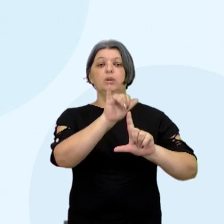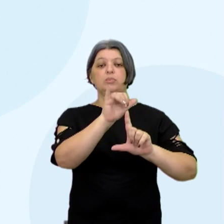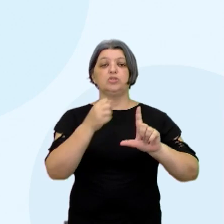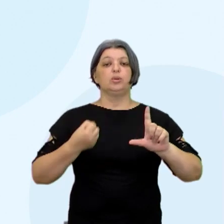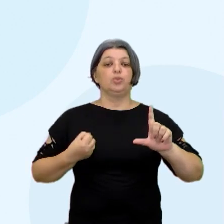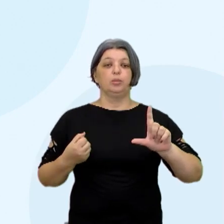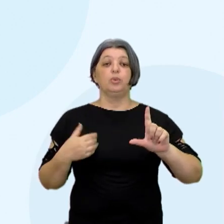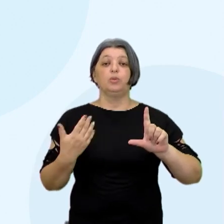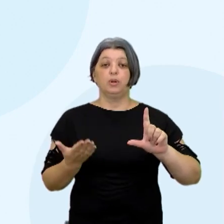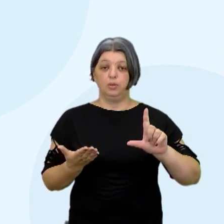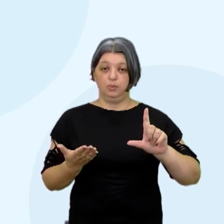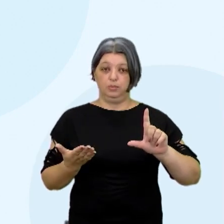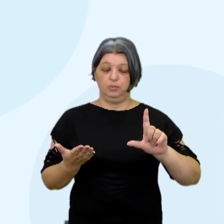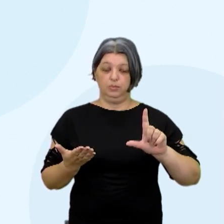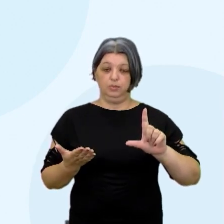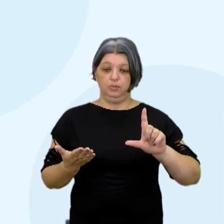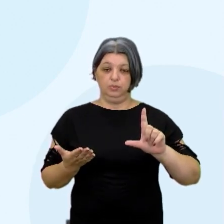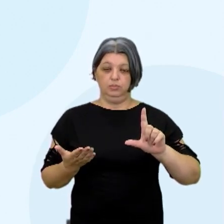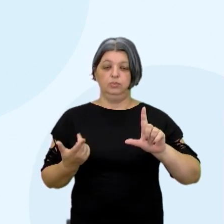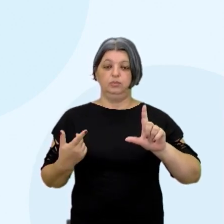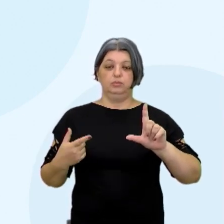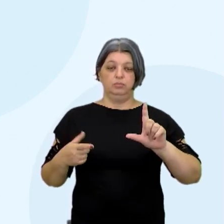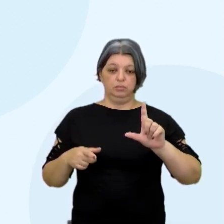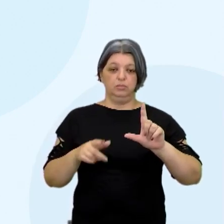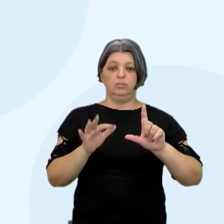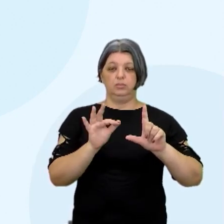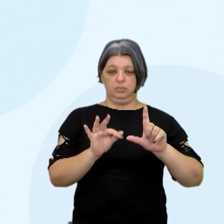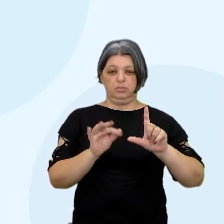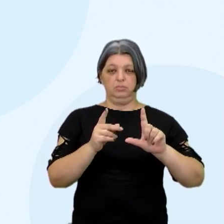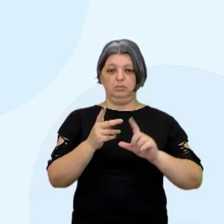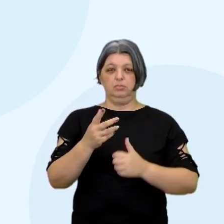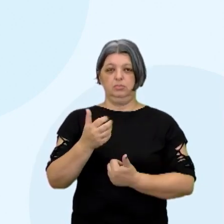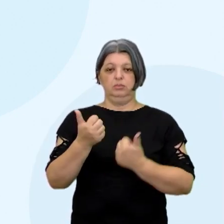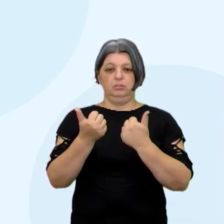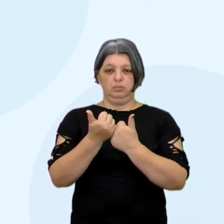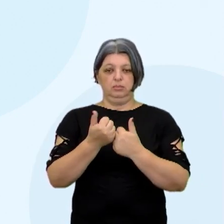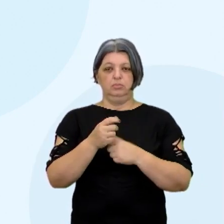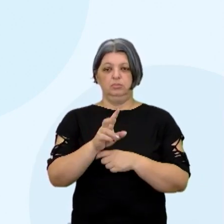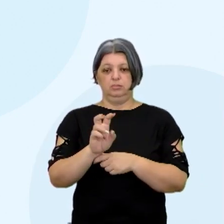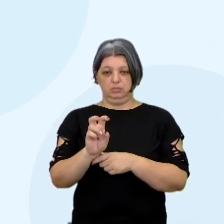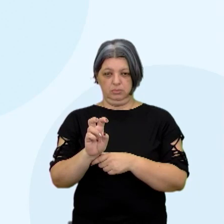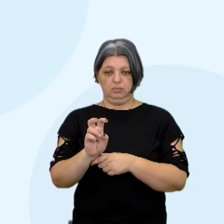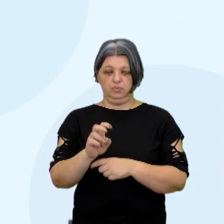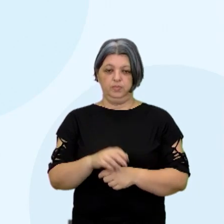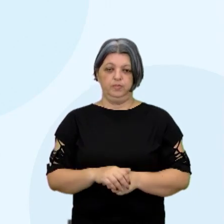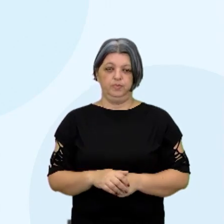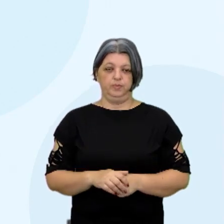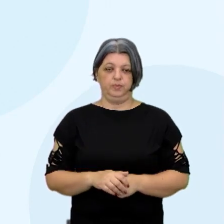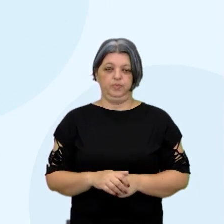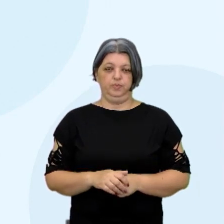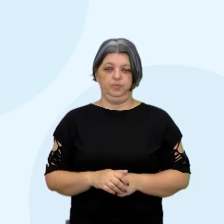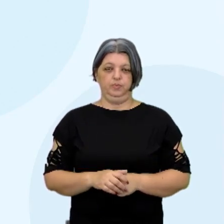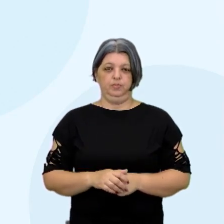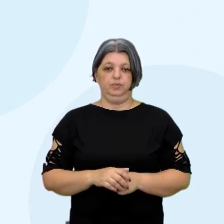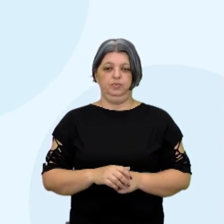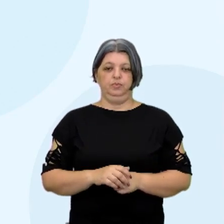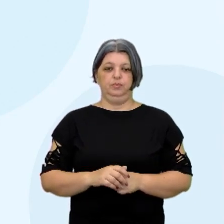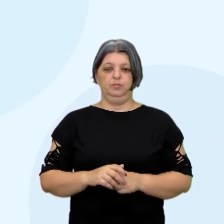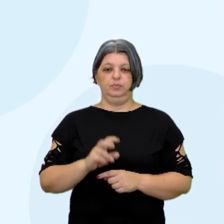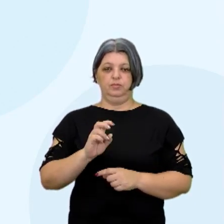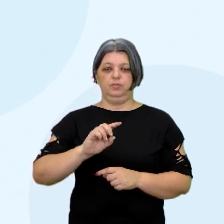Esta é a pergunta que que a gente faz vai lá na função e tem x coloca 5 né então fica assim ó 5 ao